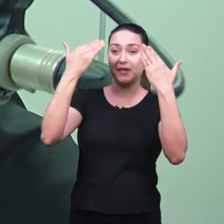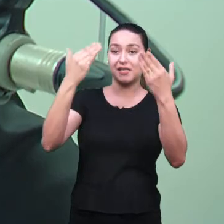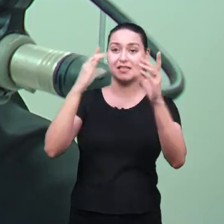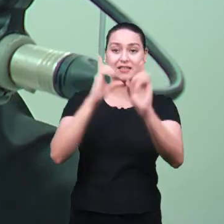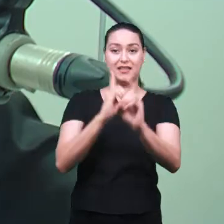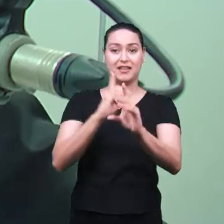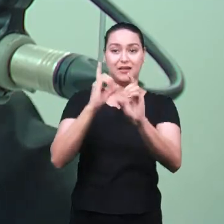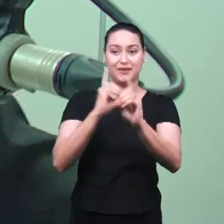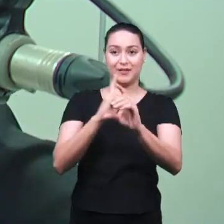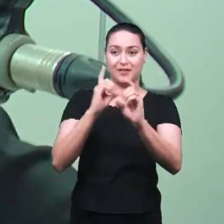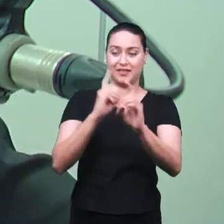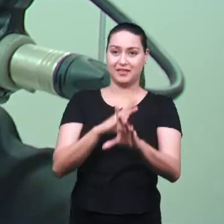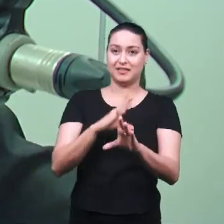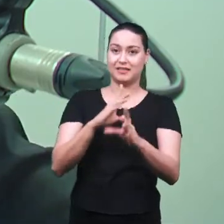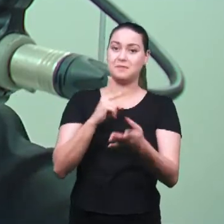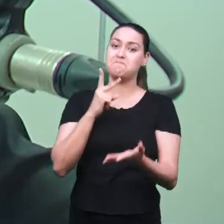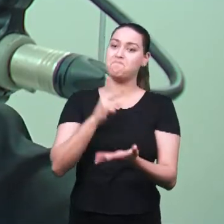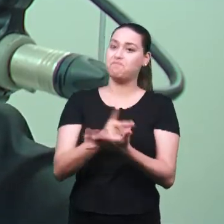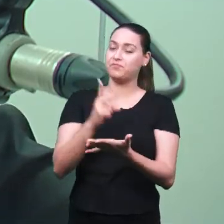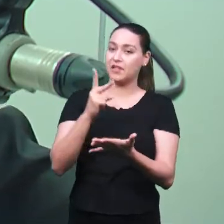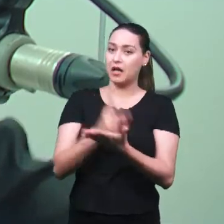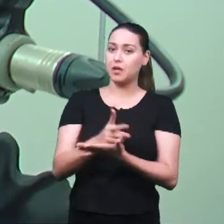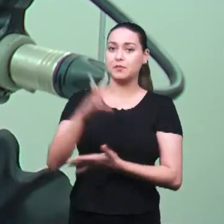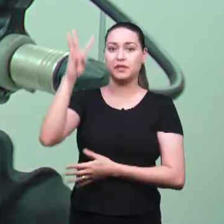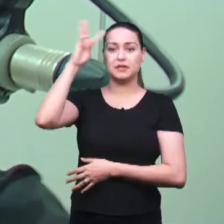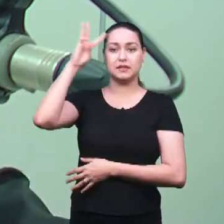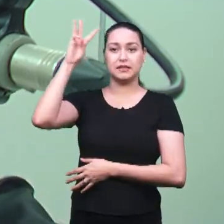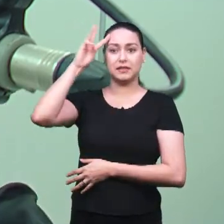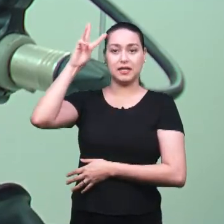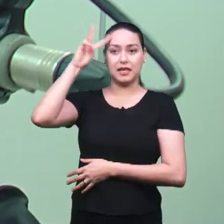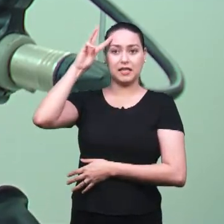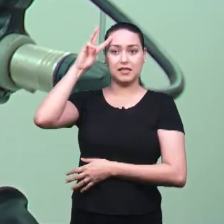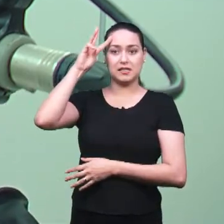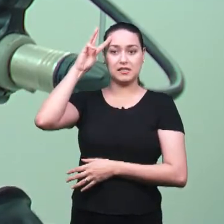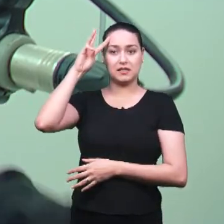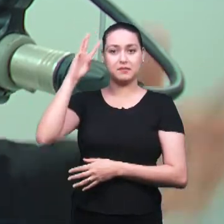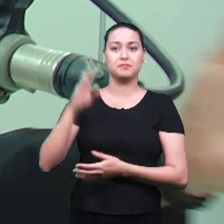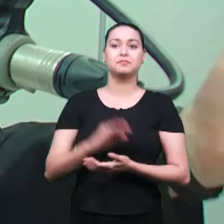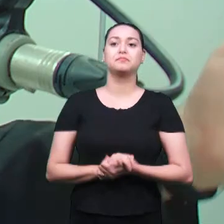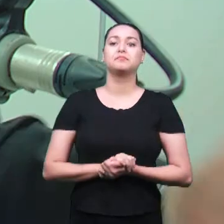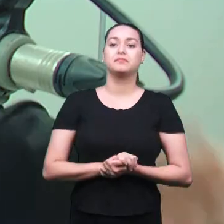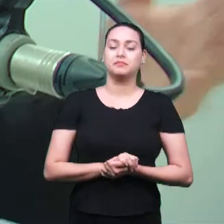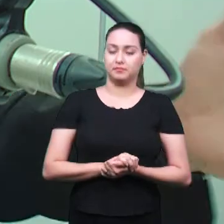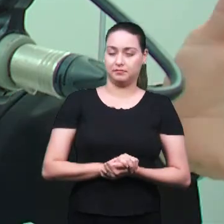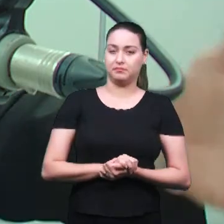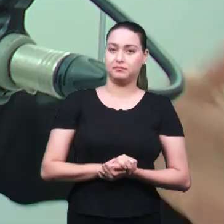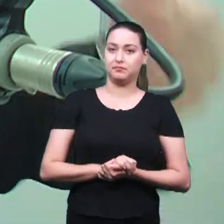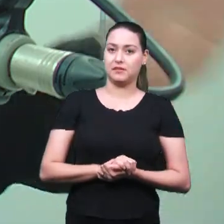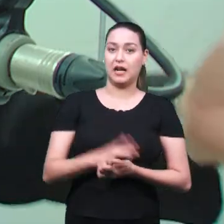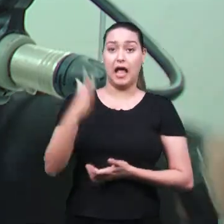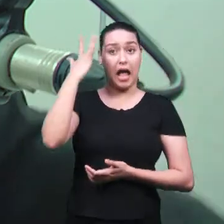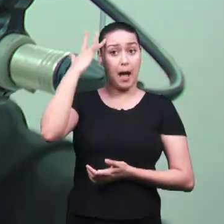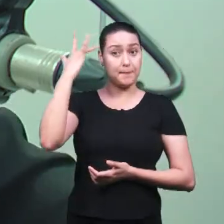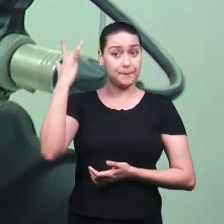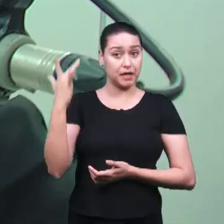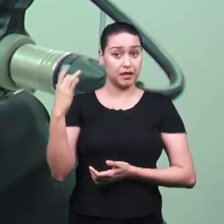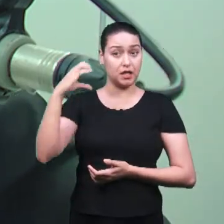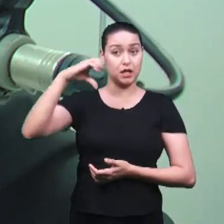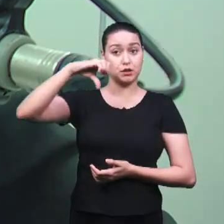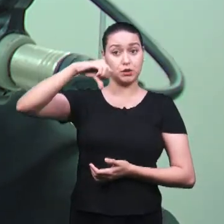disponíveis, mas toda terça-feira, o Momento da Doutrina, às 21 horas. Então, mais uma vez, amanhã, 21